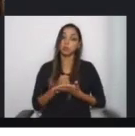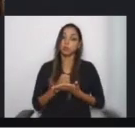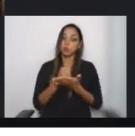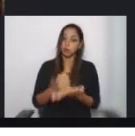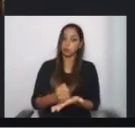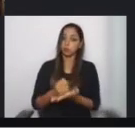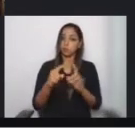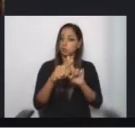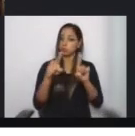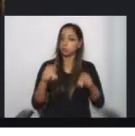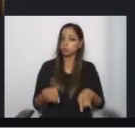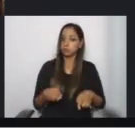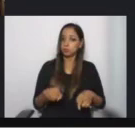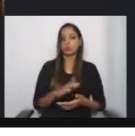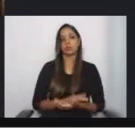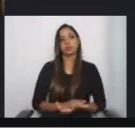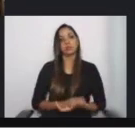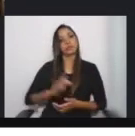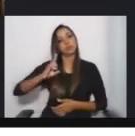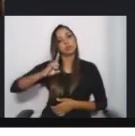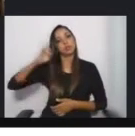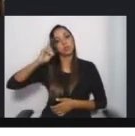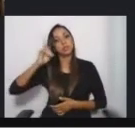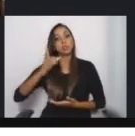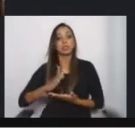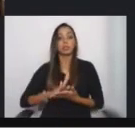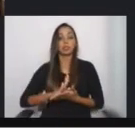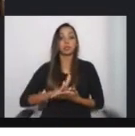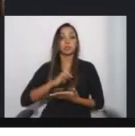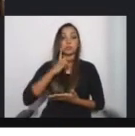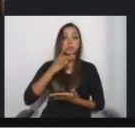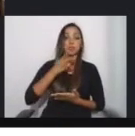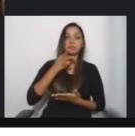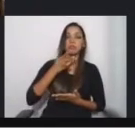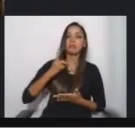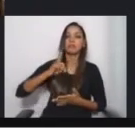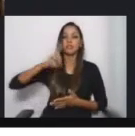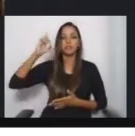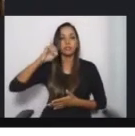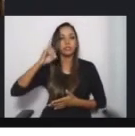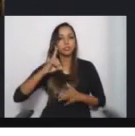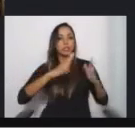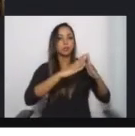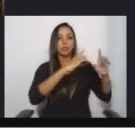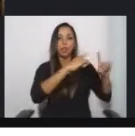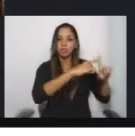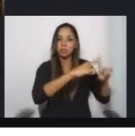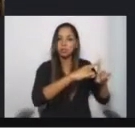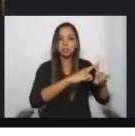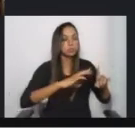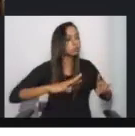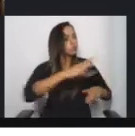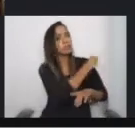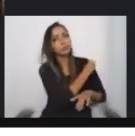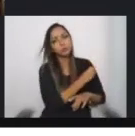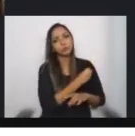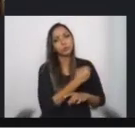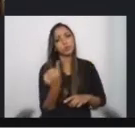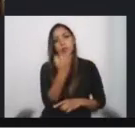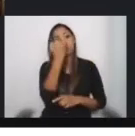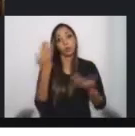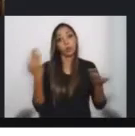a palavra do Senhor, as igrejas serão sempre, sim, essenciais, hoje e eternamente. Obrigado, senhor presidente.